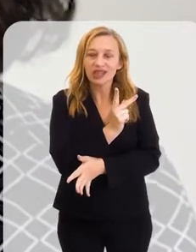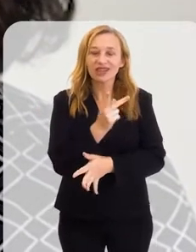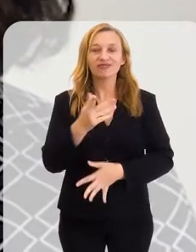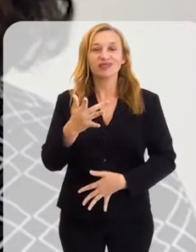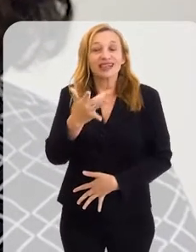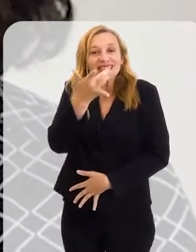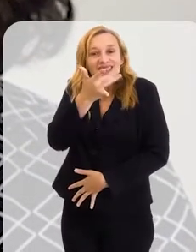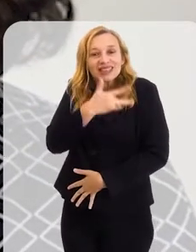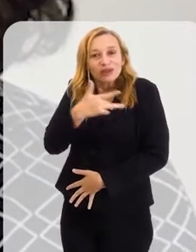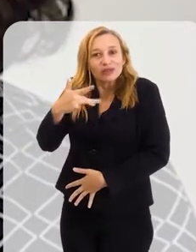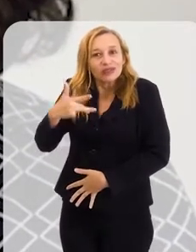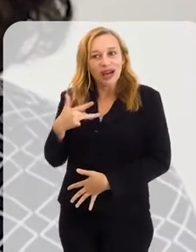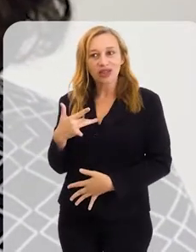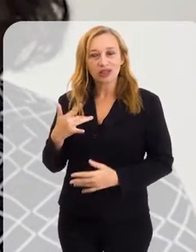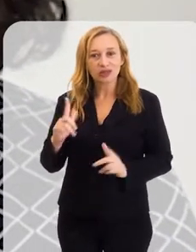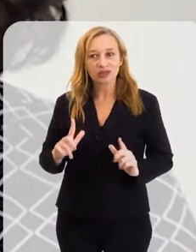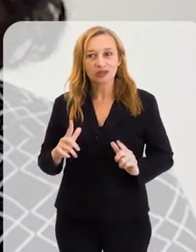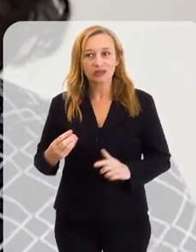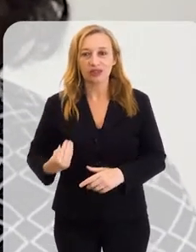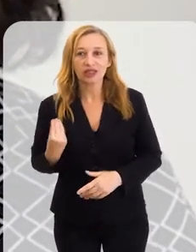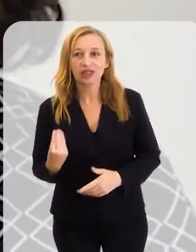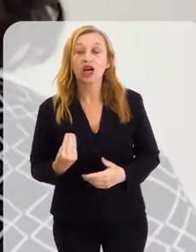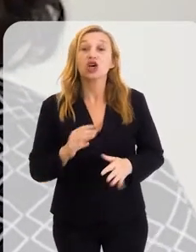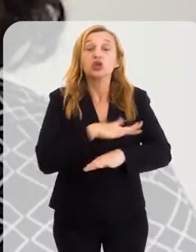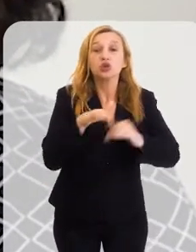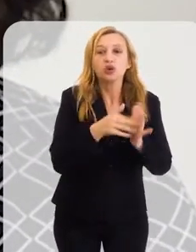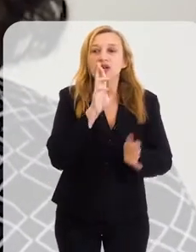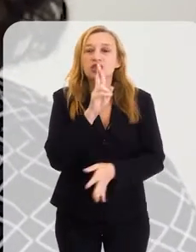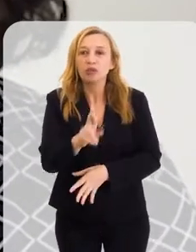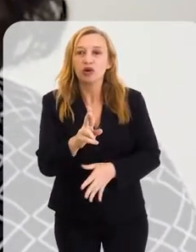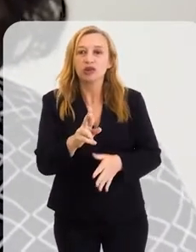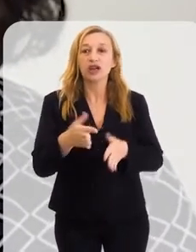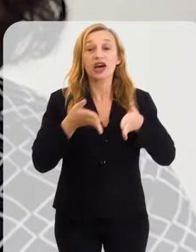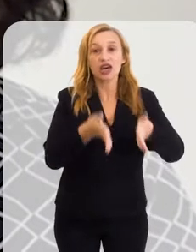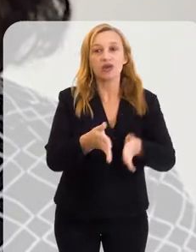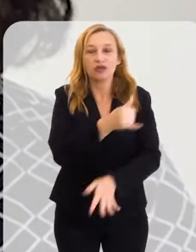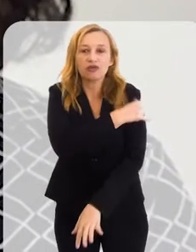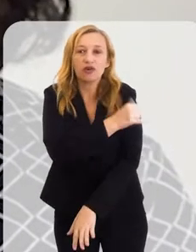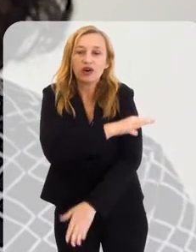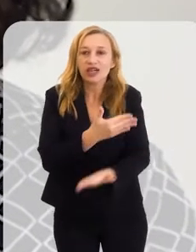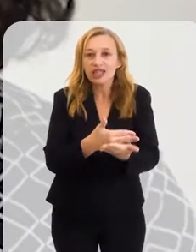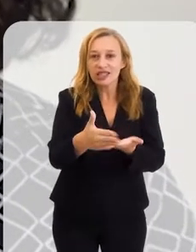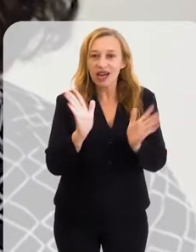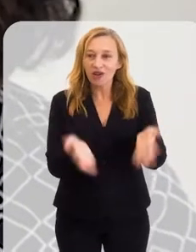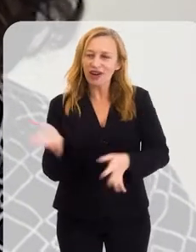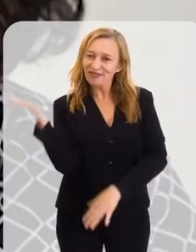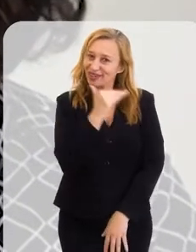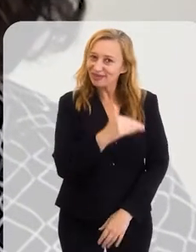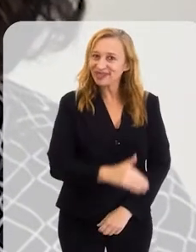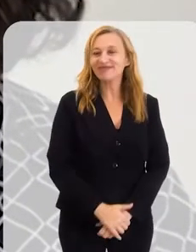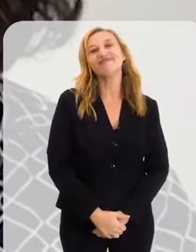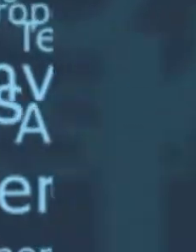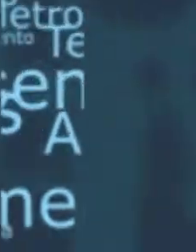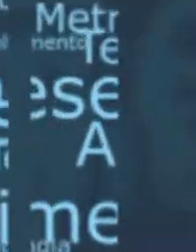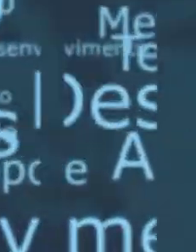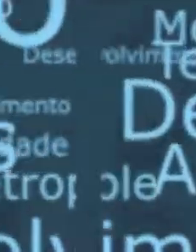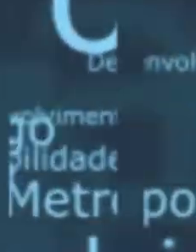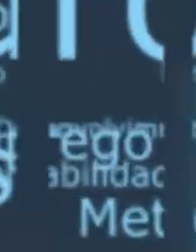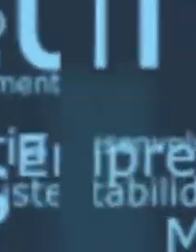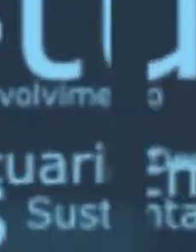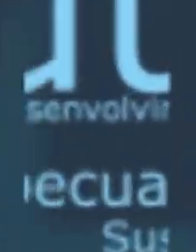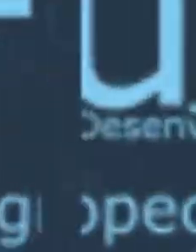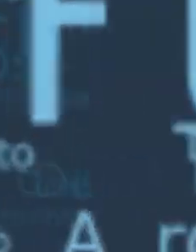acontecer de forma saudável? Todas essas respostas você vai encontrar no Rio em Foco que começa agora. Vem comigo!